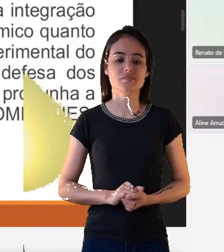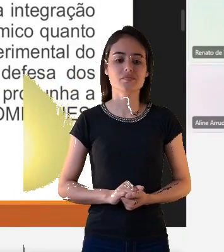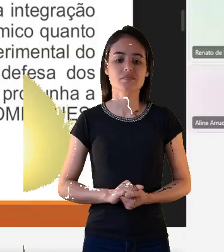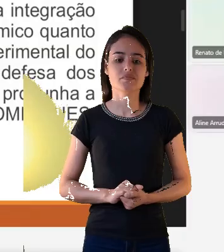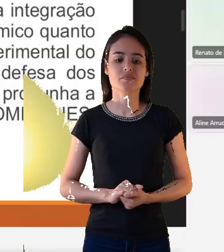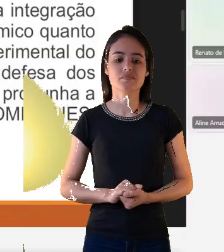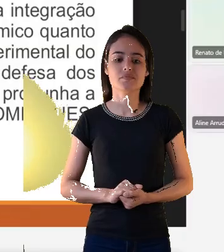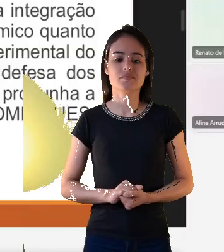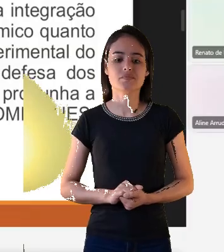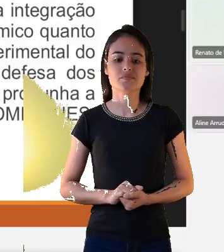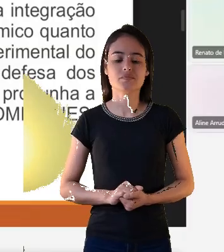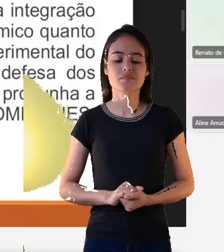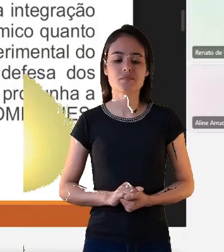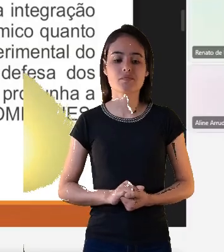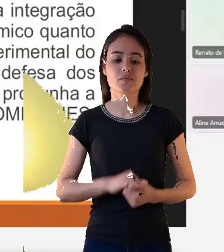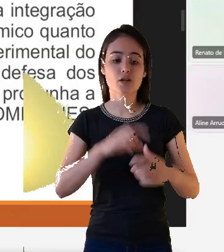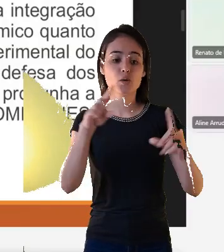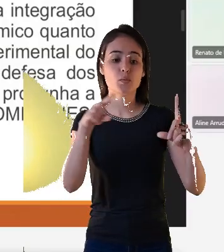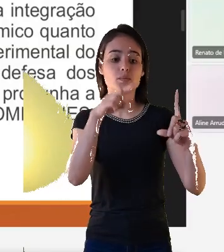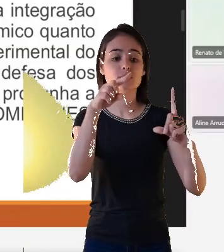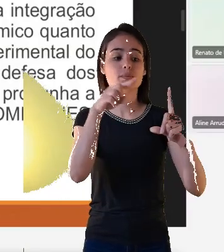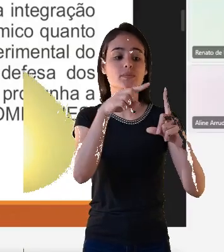cria esse